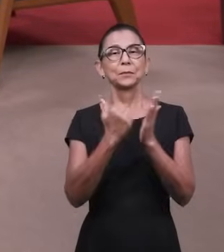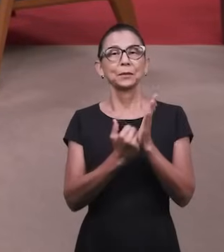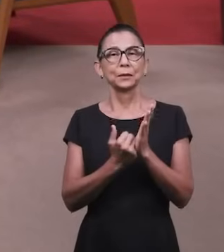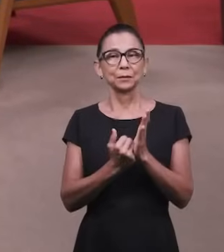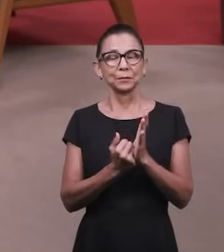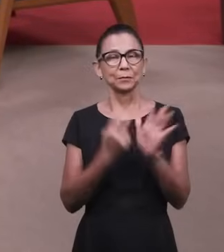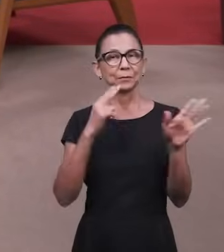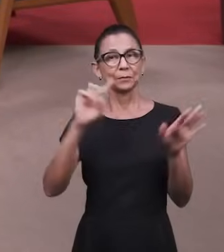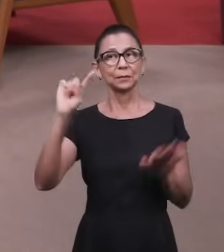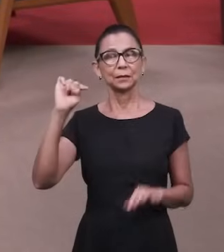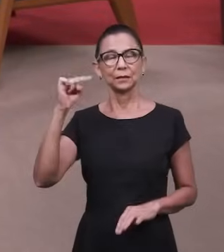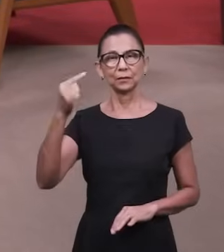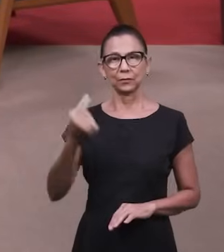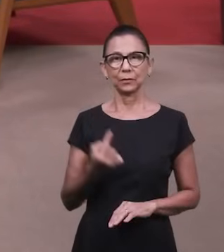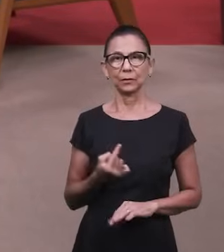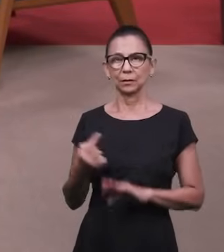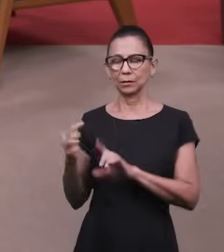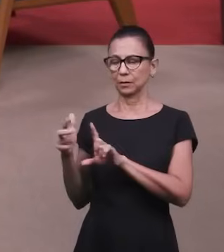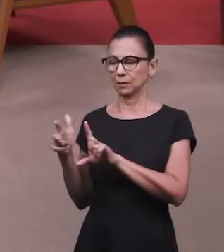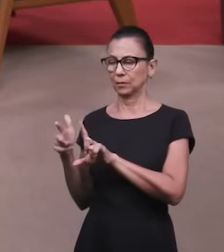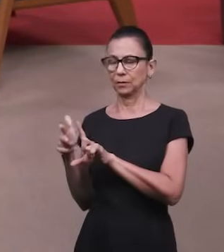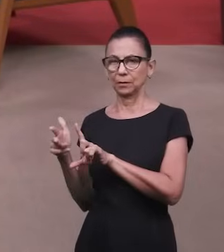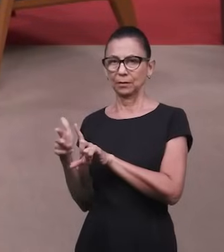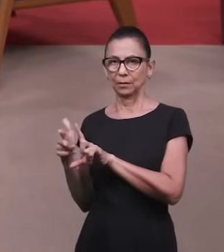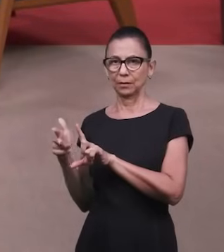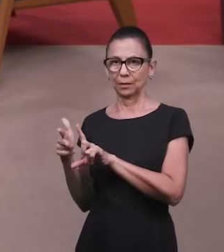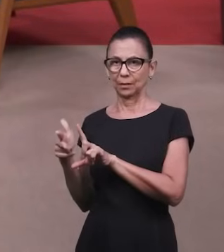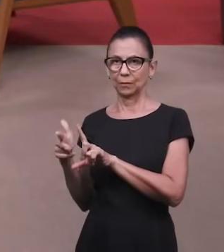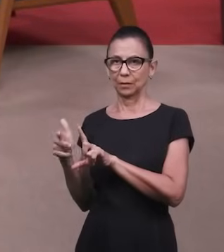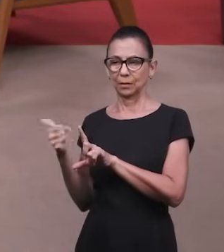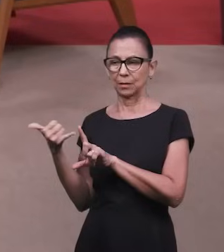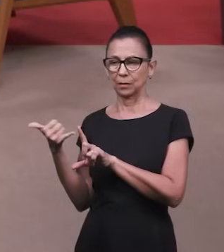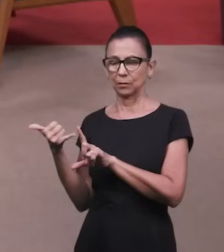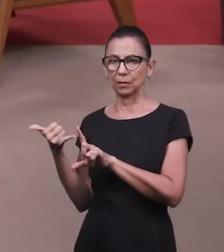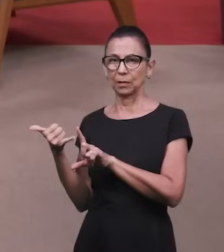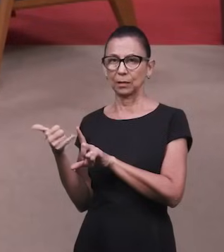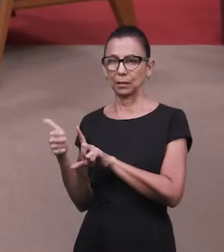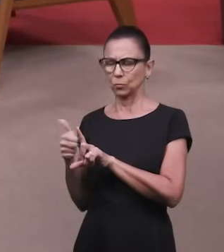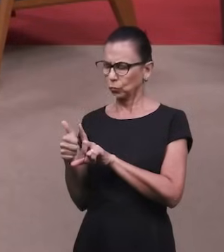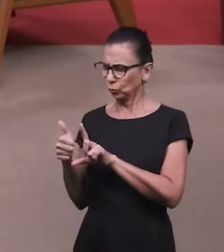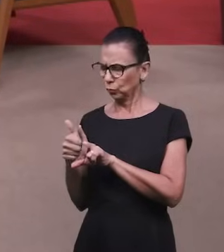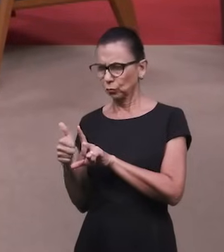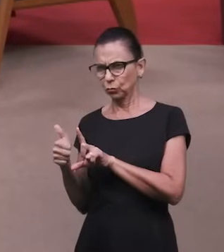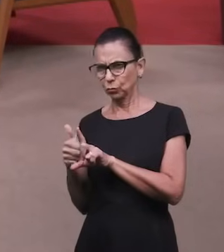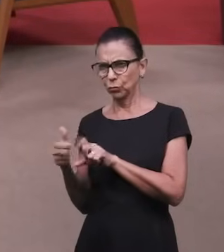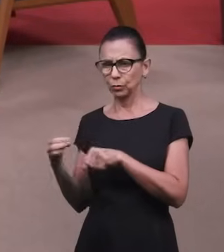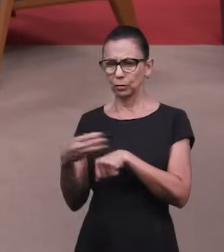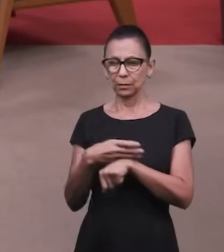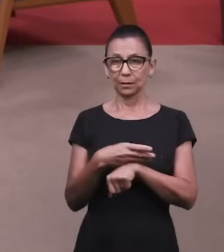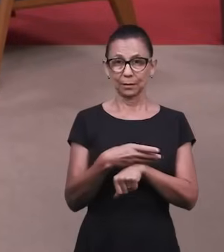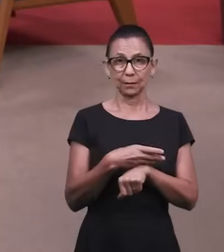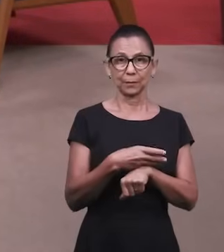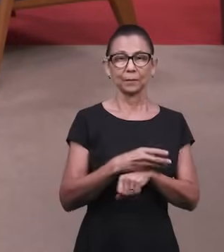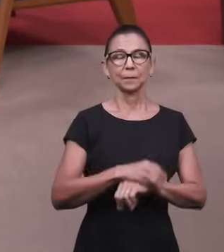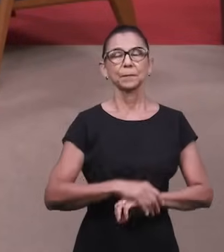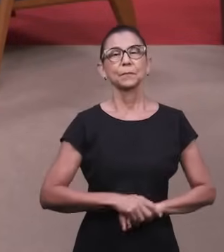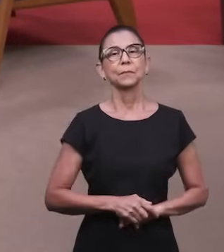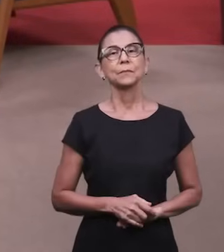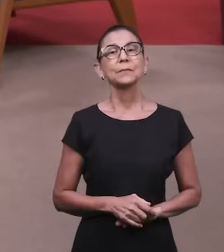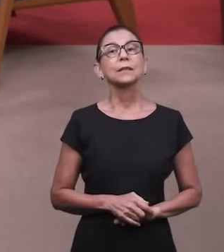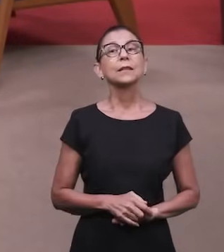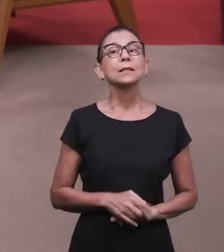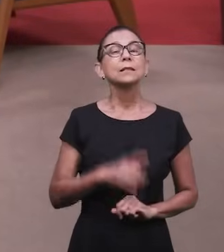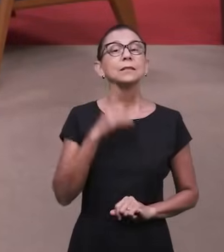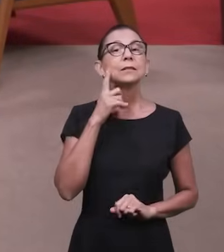celular para esse QR Code e que o seu celular é redirecionado para o WhatsApp, ali vai aparecer uma pergunta que nós estamos te propondo. E